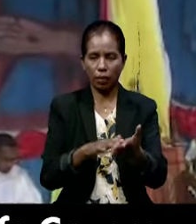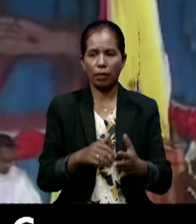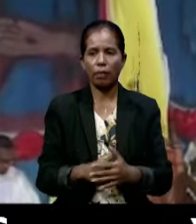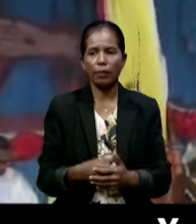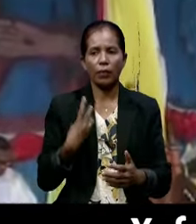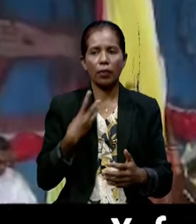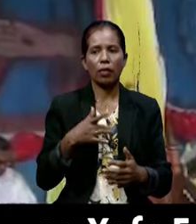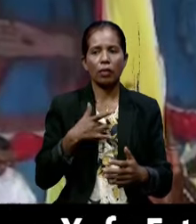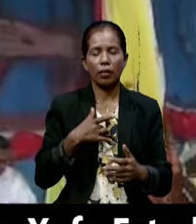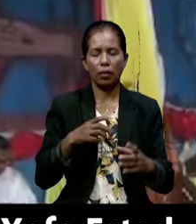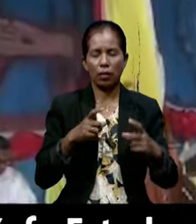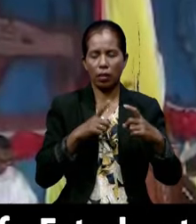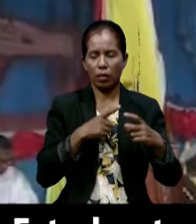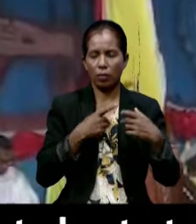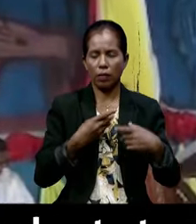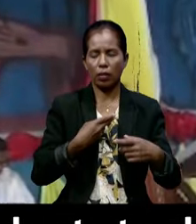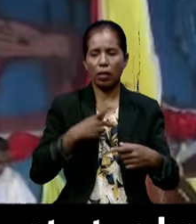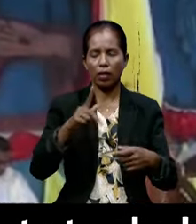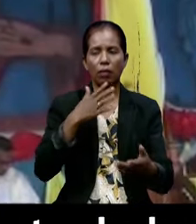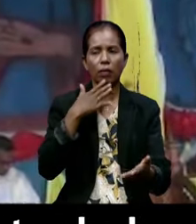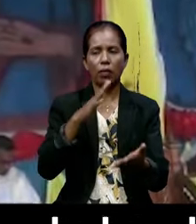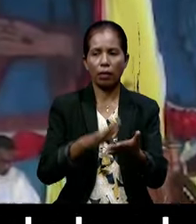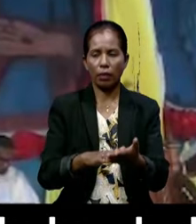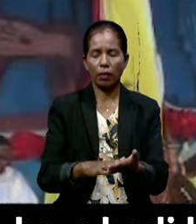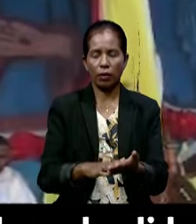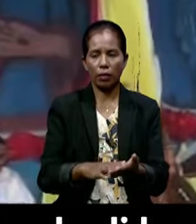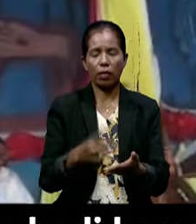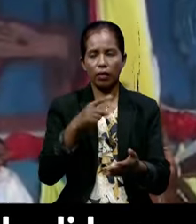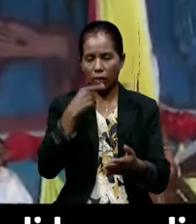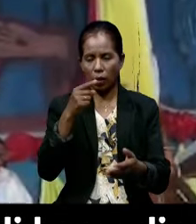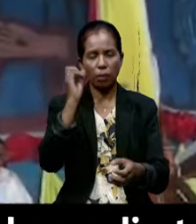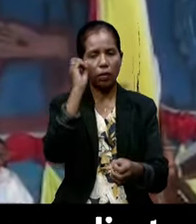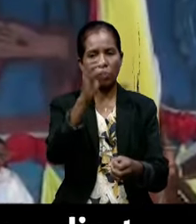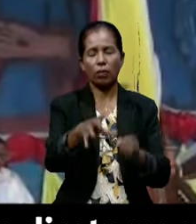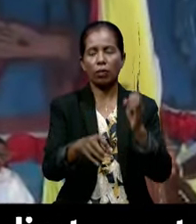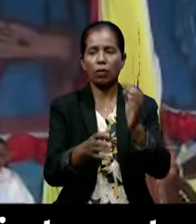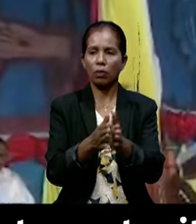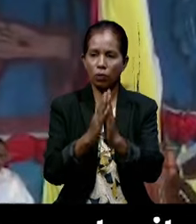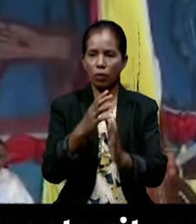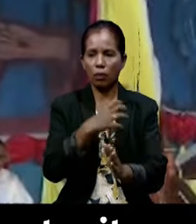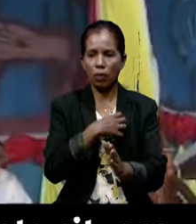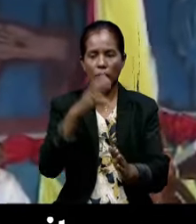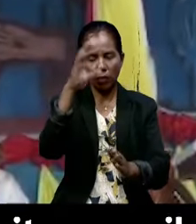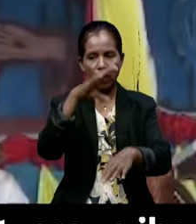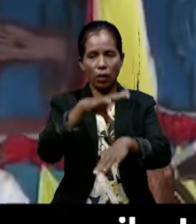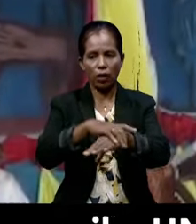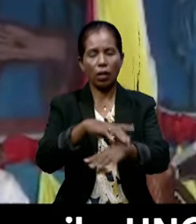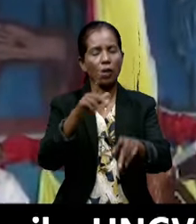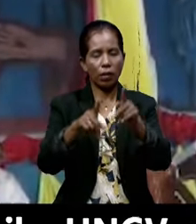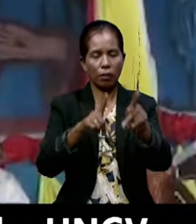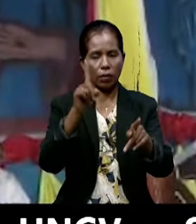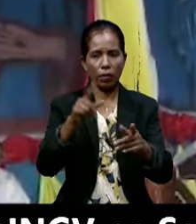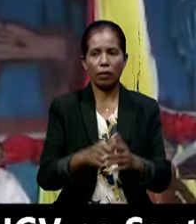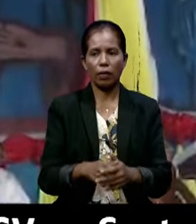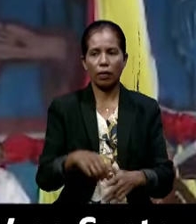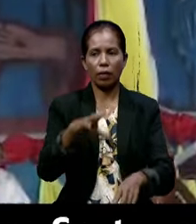que sentir lá a moras para entrar em ralo que nem. Vendo nem a neve tudo que ainda nem é, busco a polícia ser um bocado cair em neve.